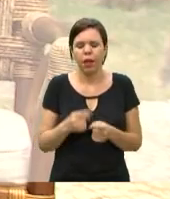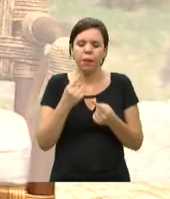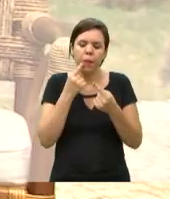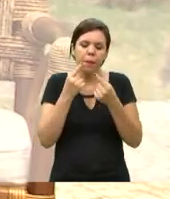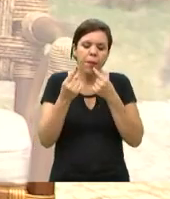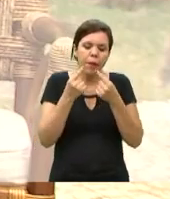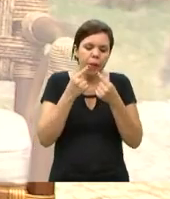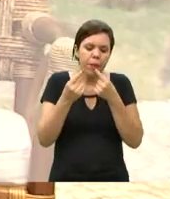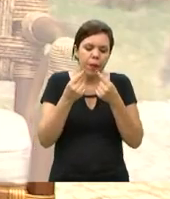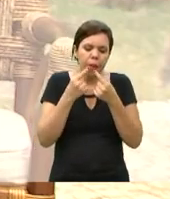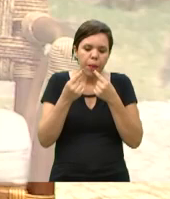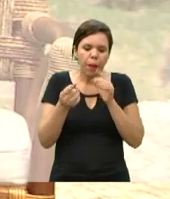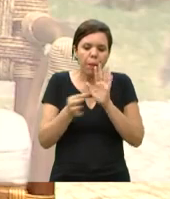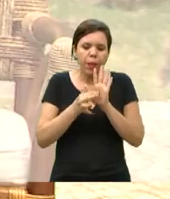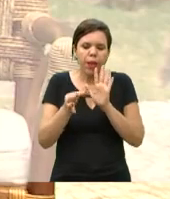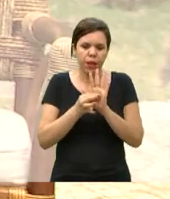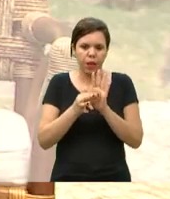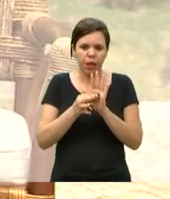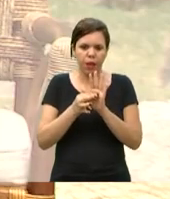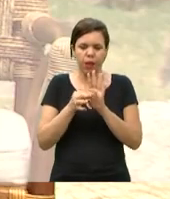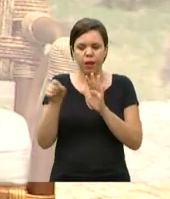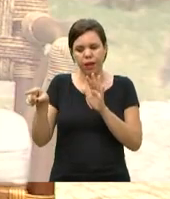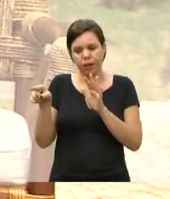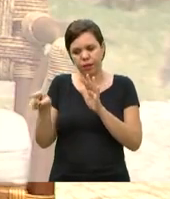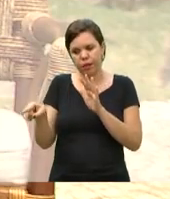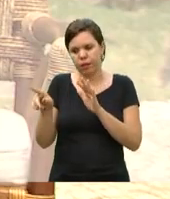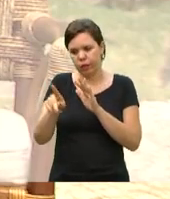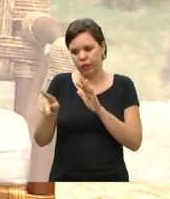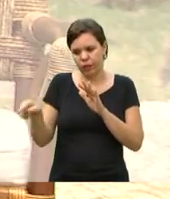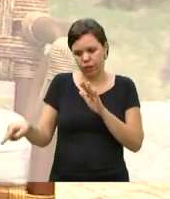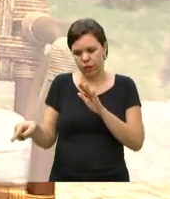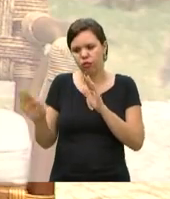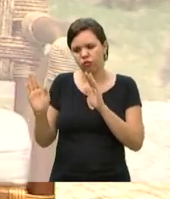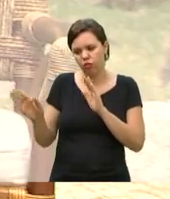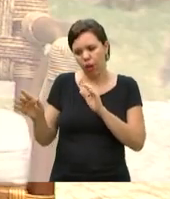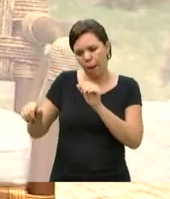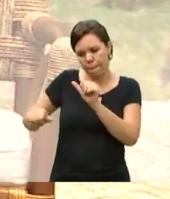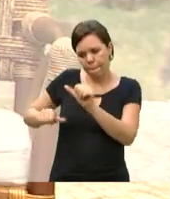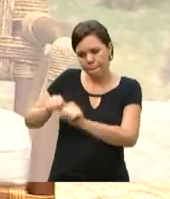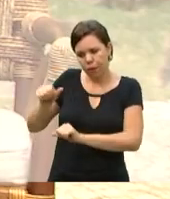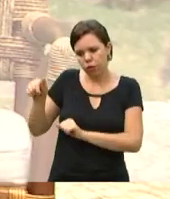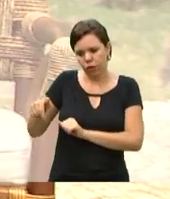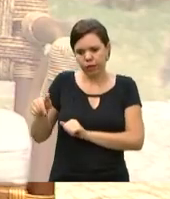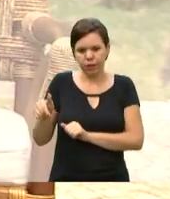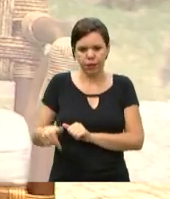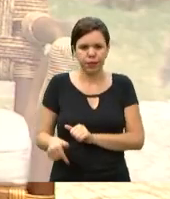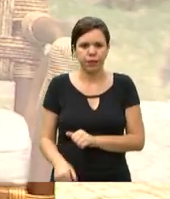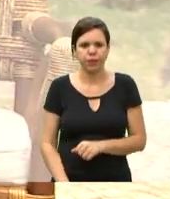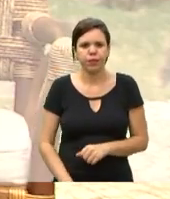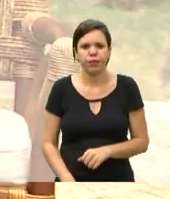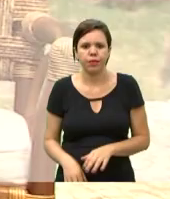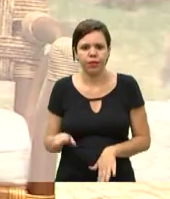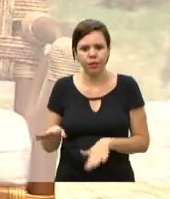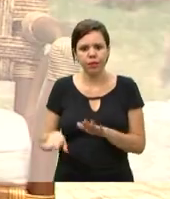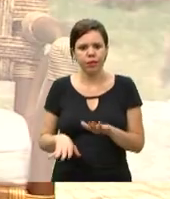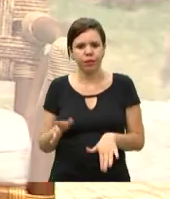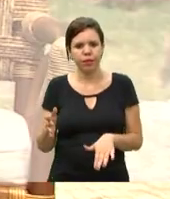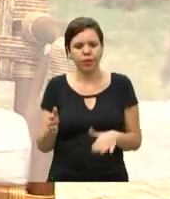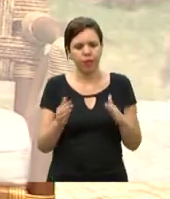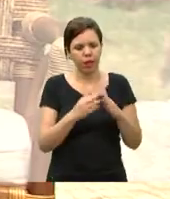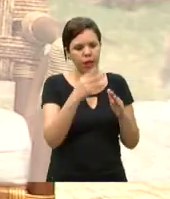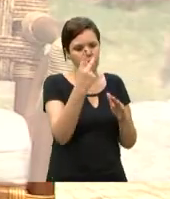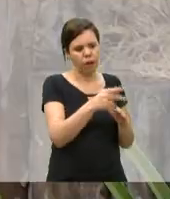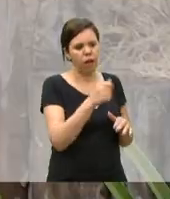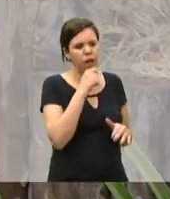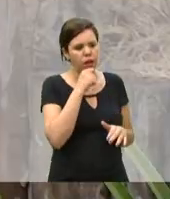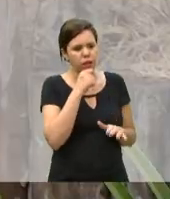feedbacks, porque muitas vezes esse educando já mudou aqui e muitas vezes na casa